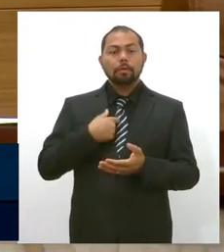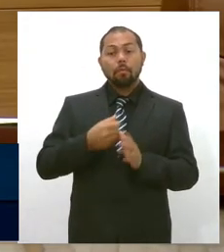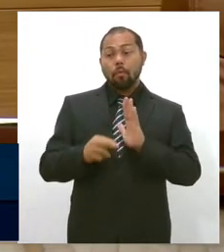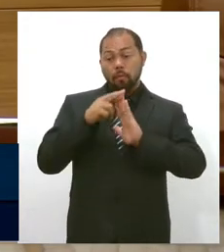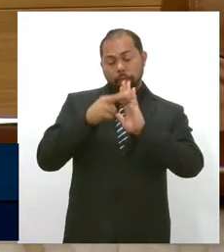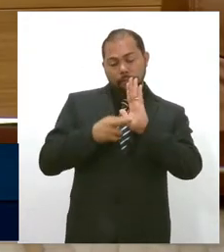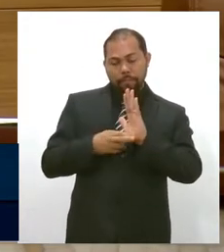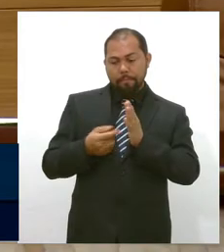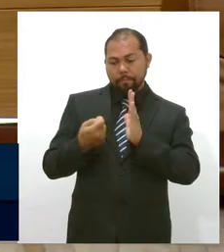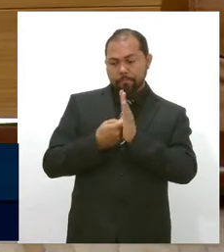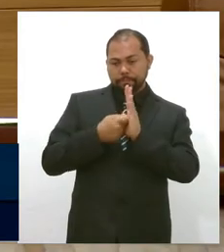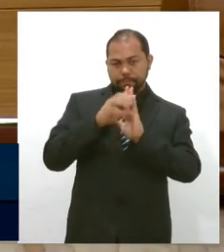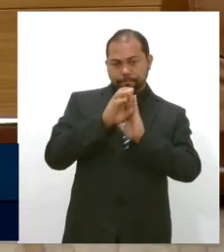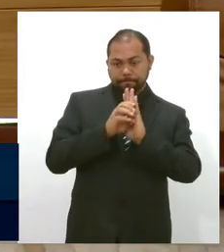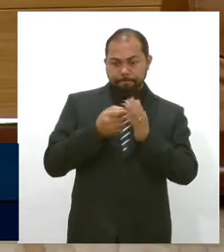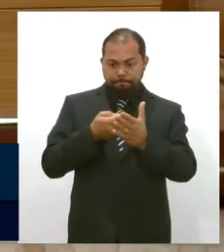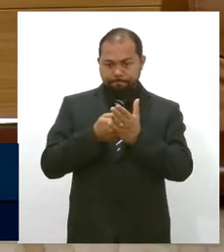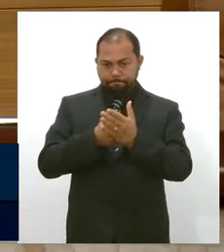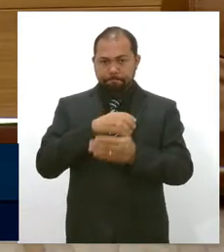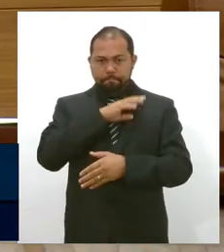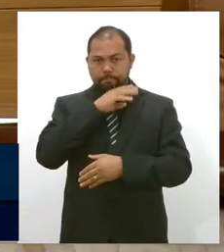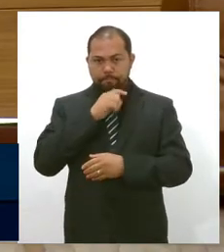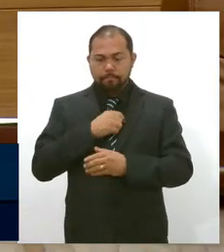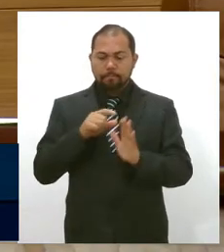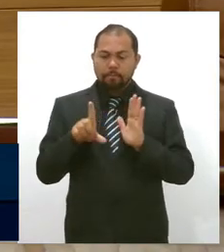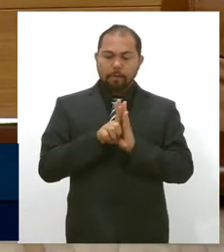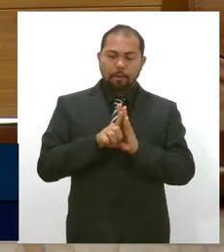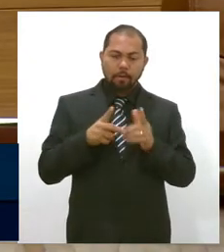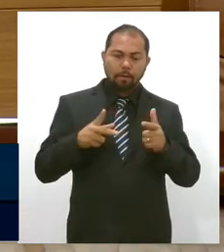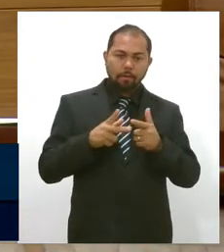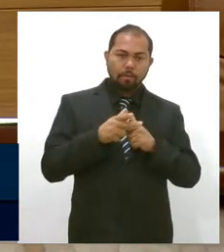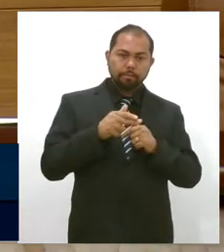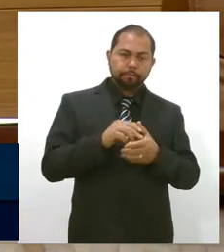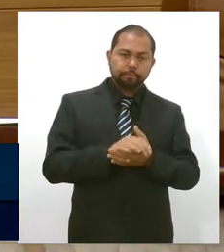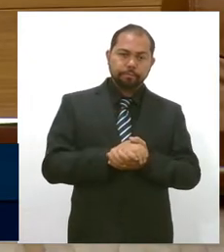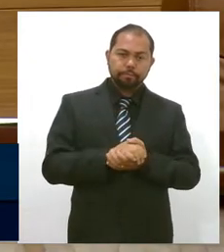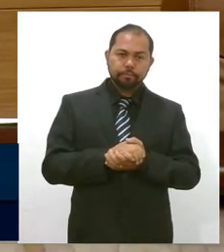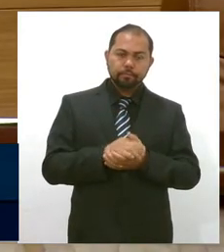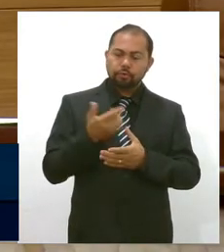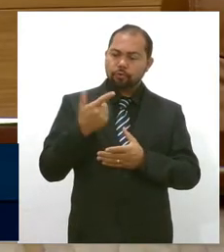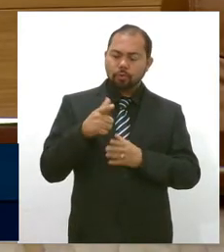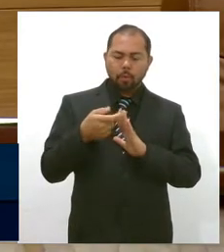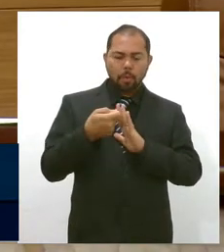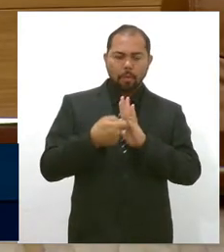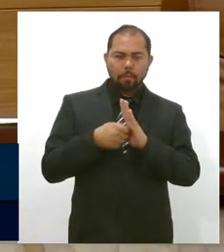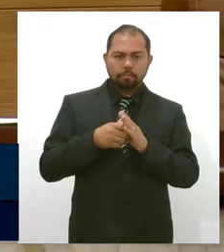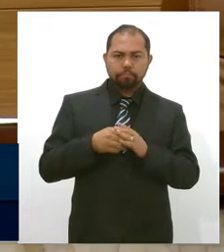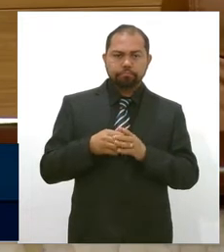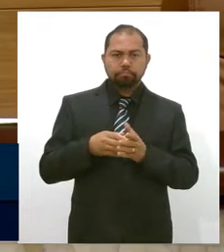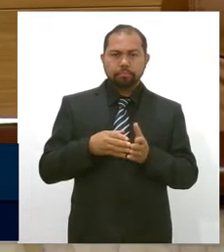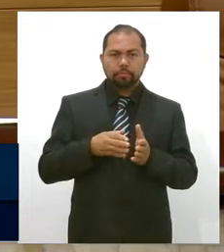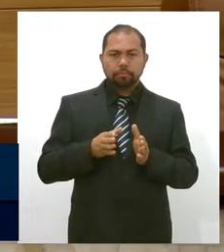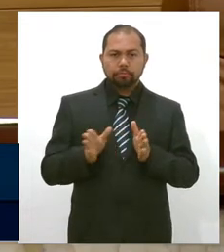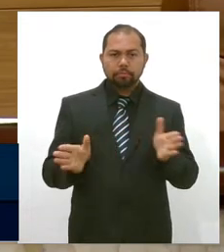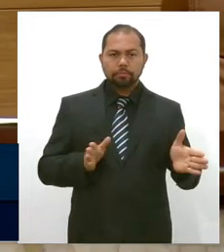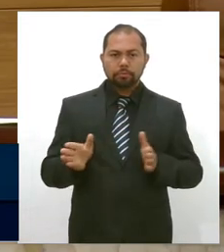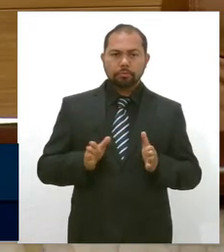da Lei de Castração. Não houve matéria a ser deliberada na ordem do dia. O grande expediente, de acordo com o requerimento